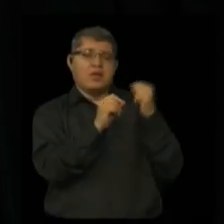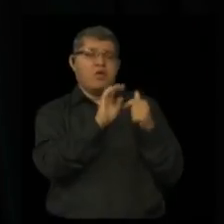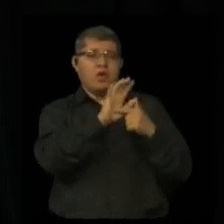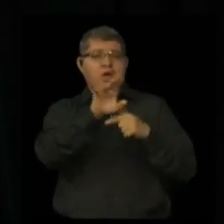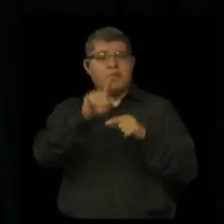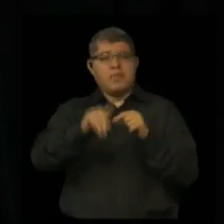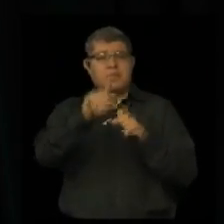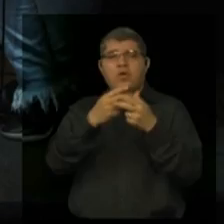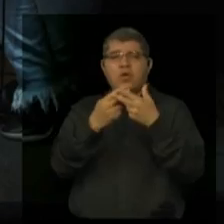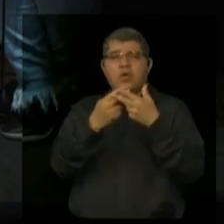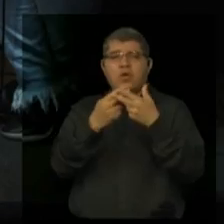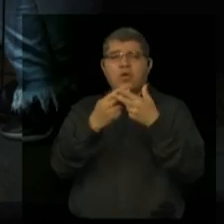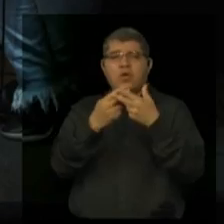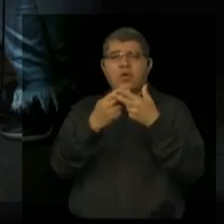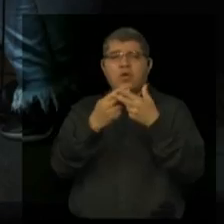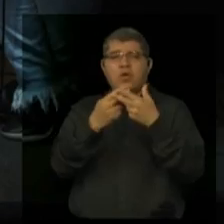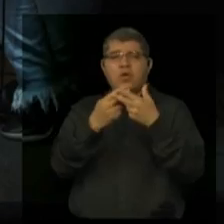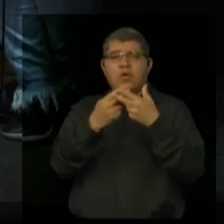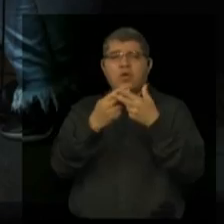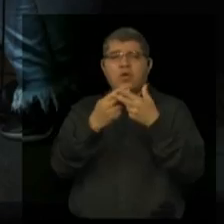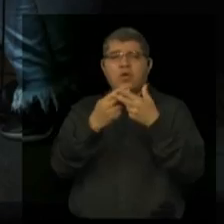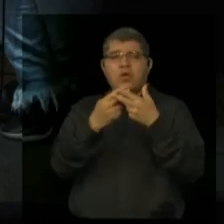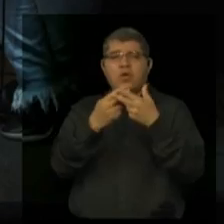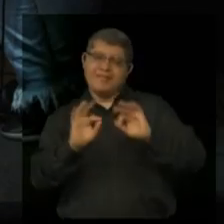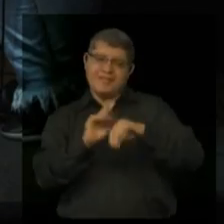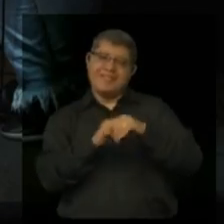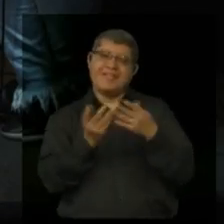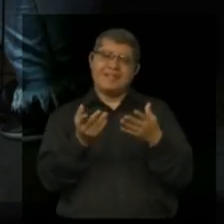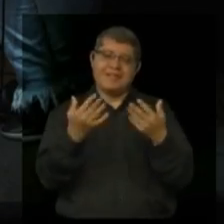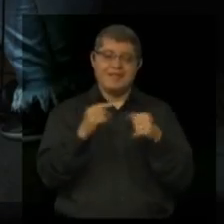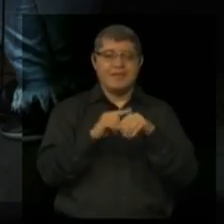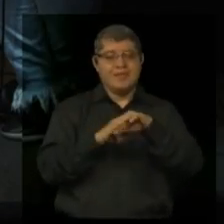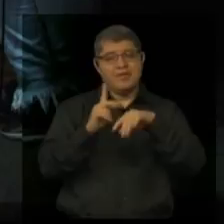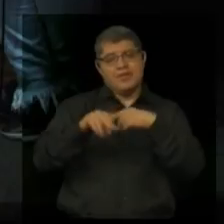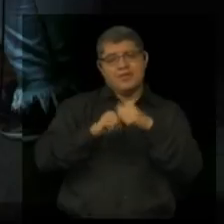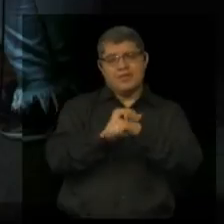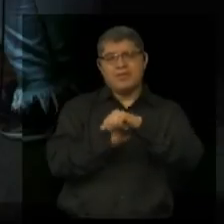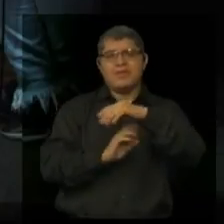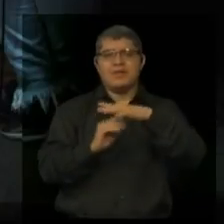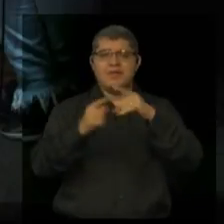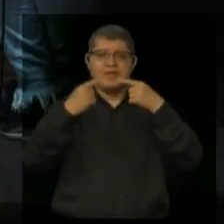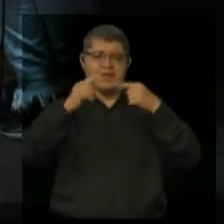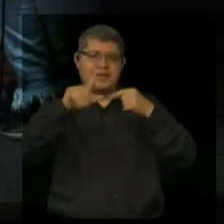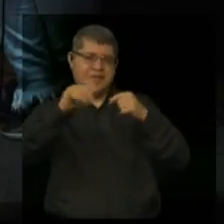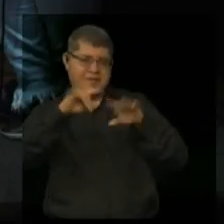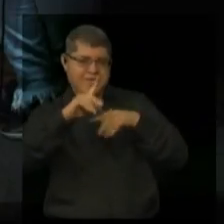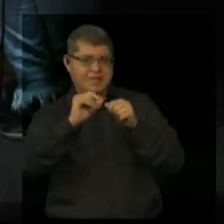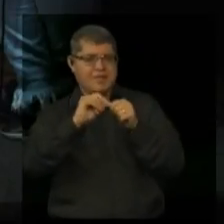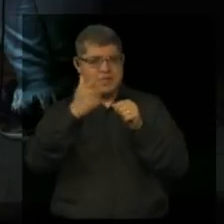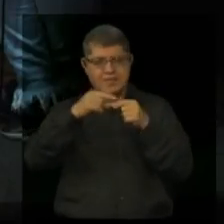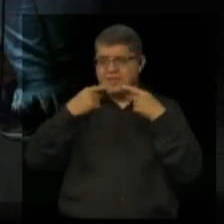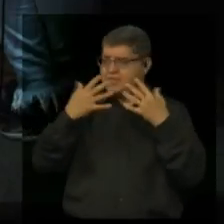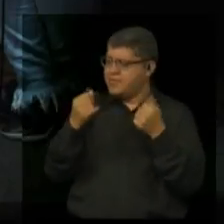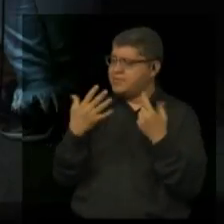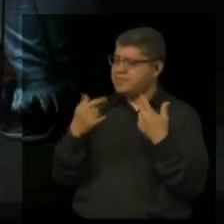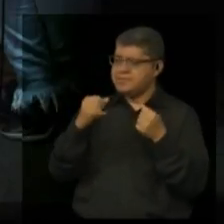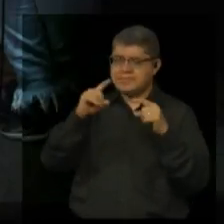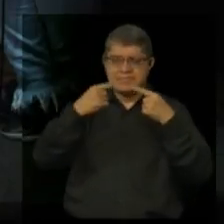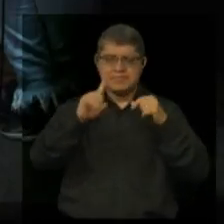que esse transtorno aponta que o cérebro da pessoa... mas a gente vai fazer mais uma música para chamar o intervalo. Vamos fazer mais uma? Vamos sim.